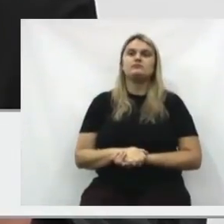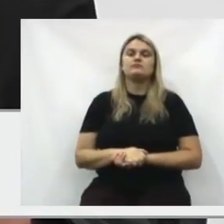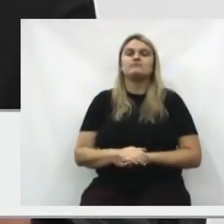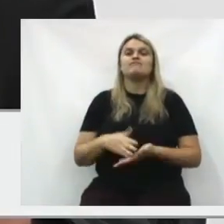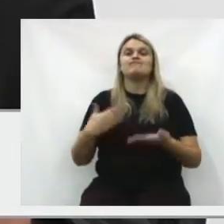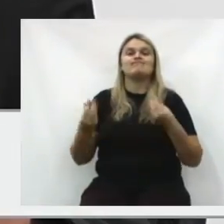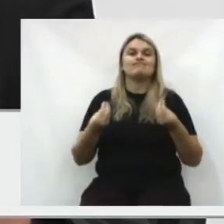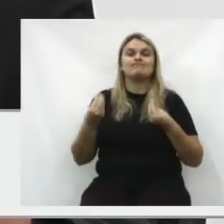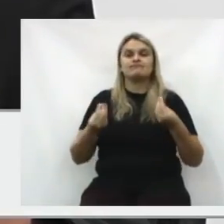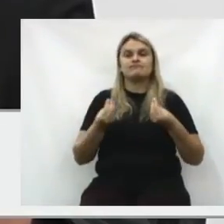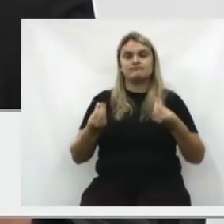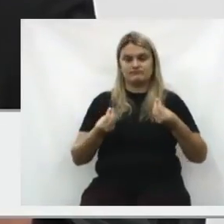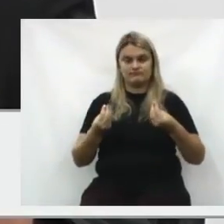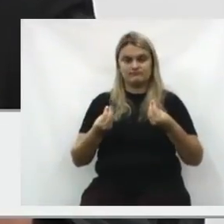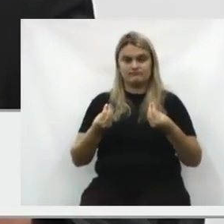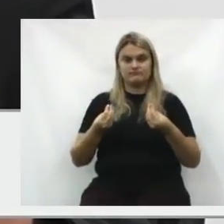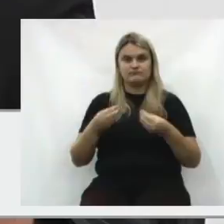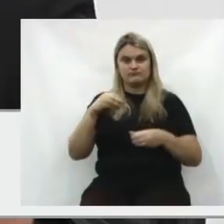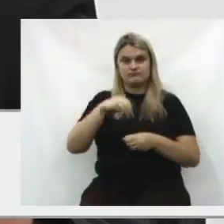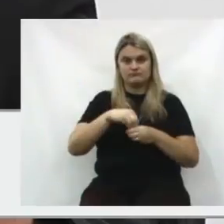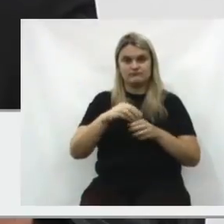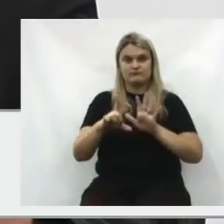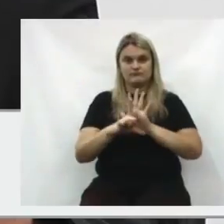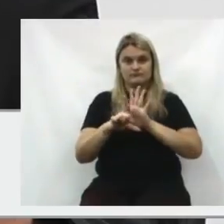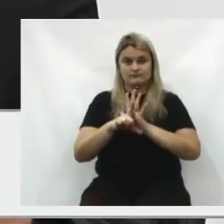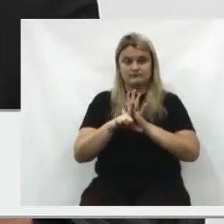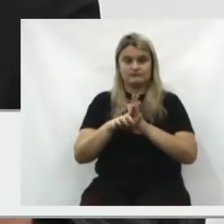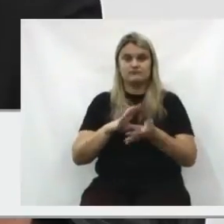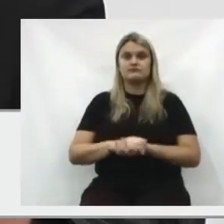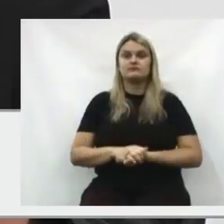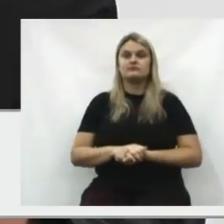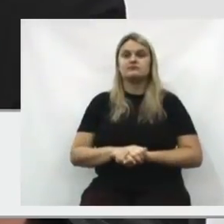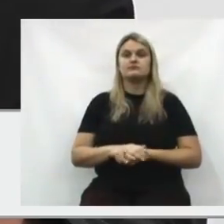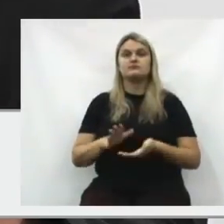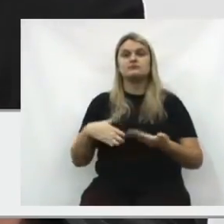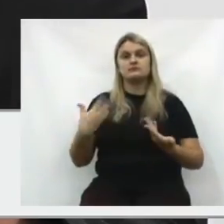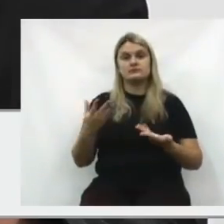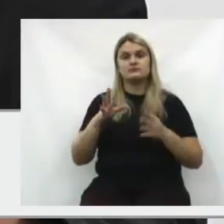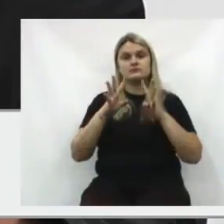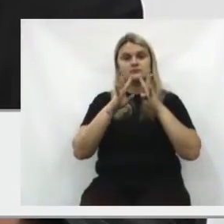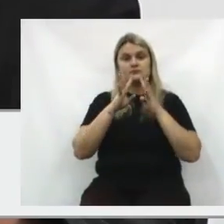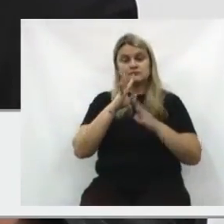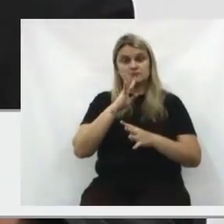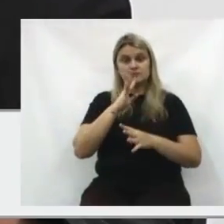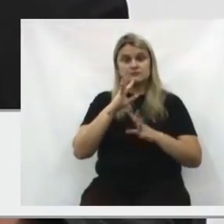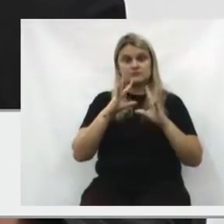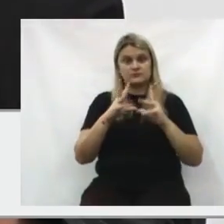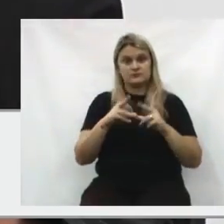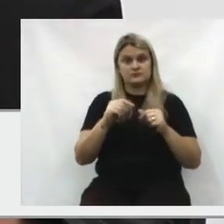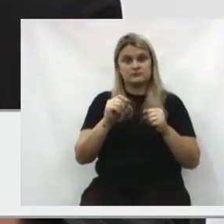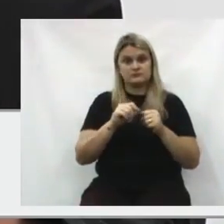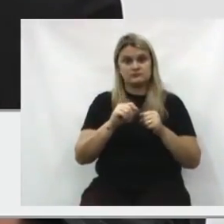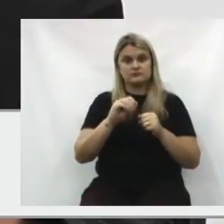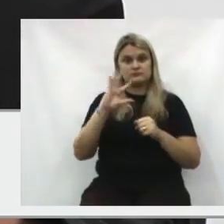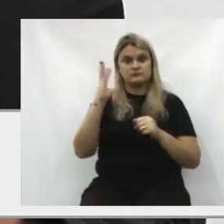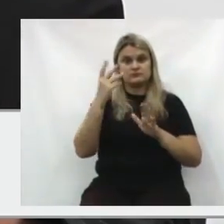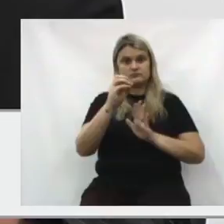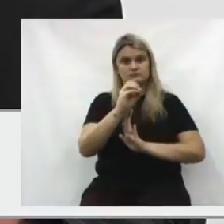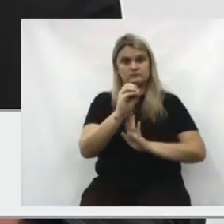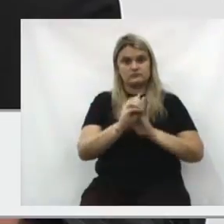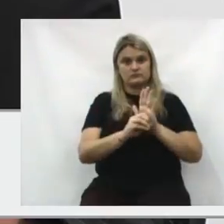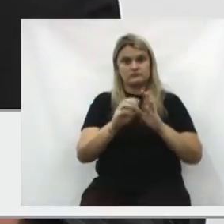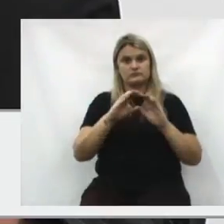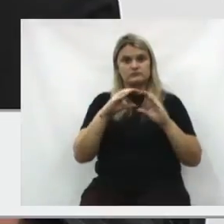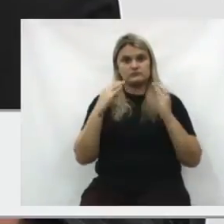últimos anos? Qual a situação realmente jurídica? Então, dar o conhecimento de todos, foi feito